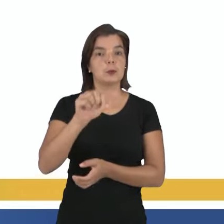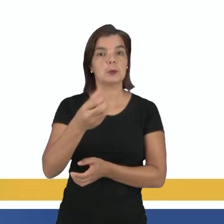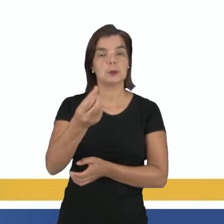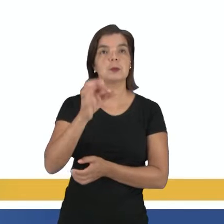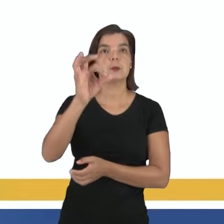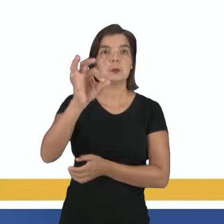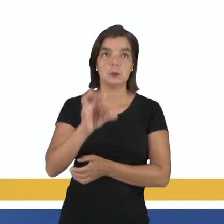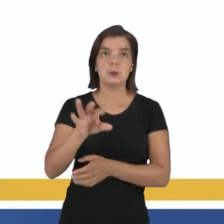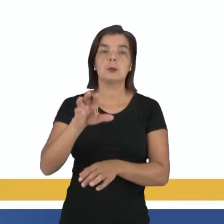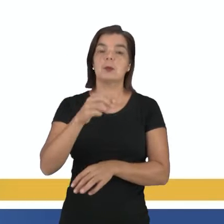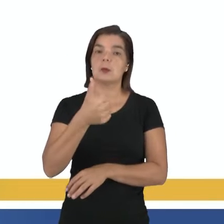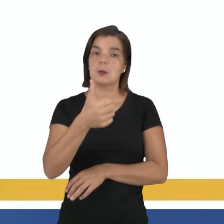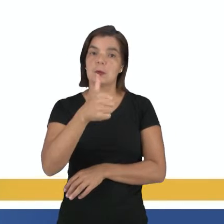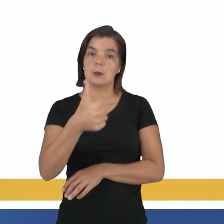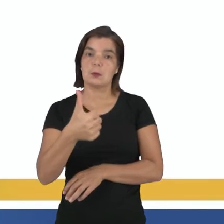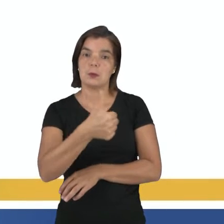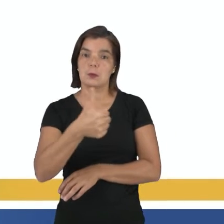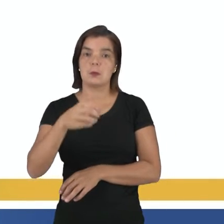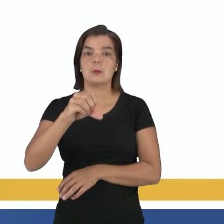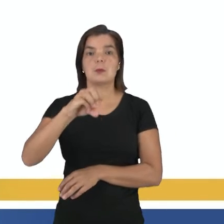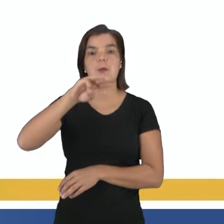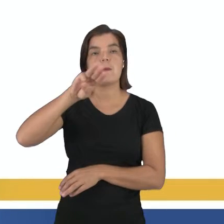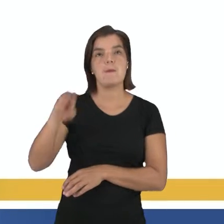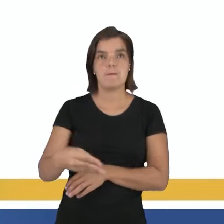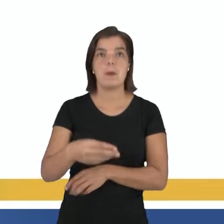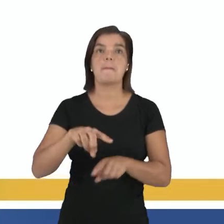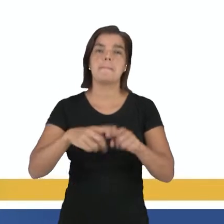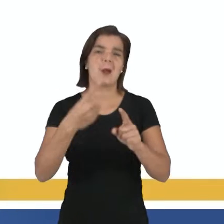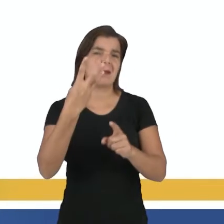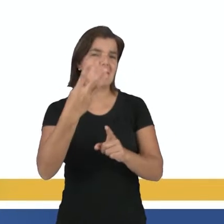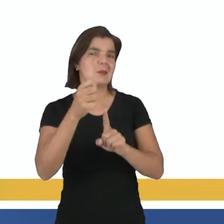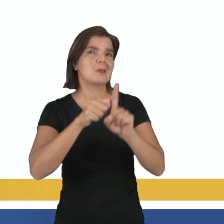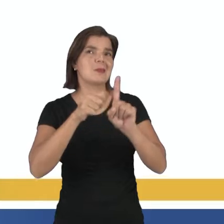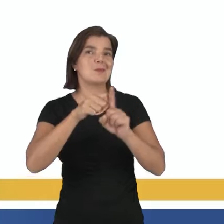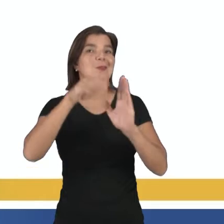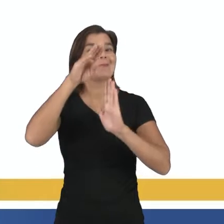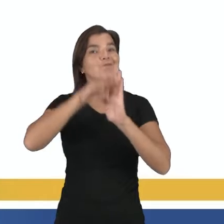mais 119 mil em 3 meses, mas caiu